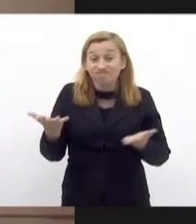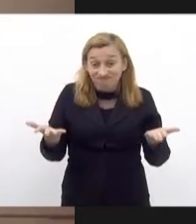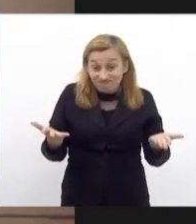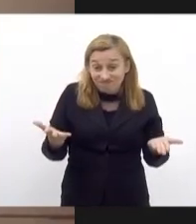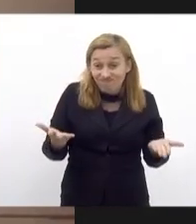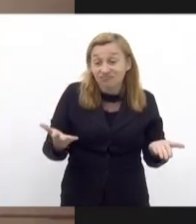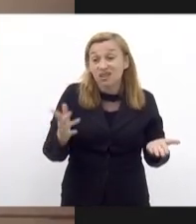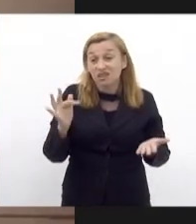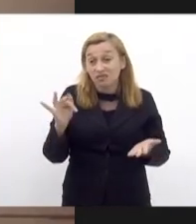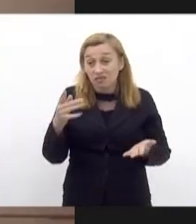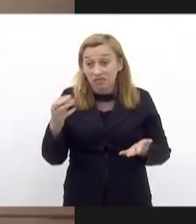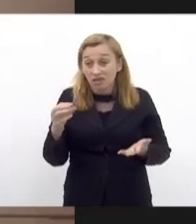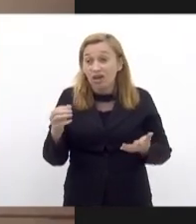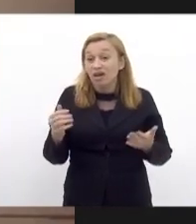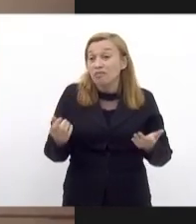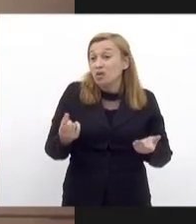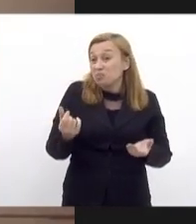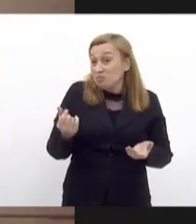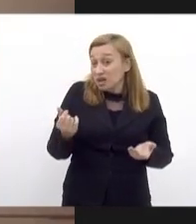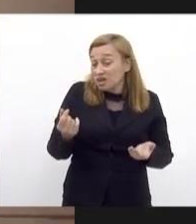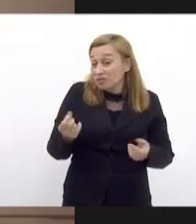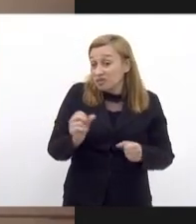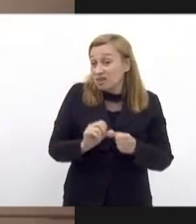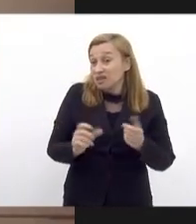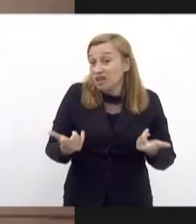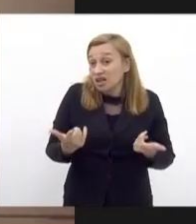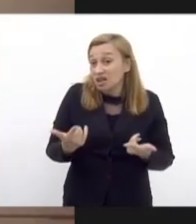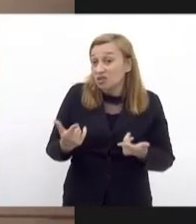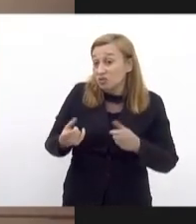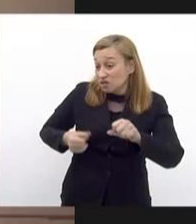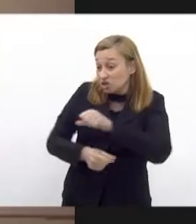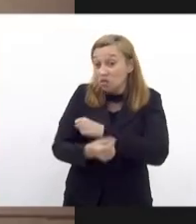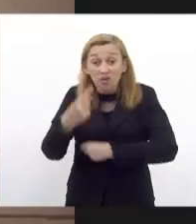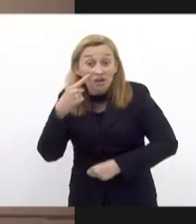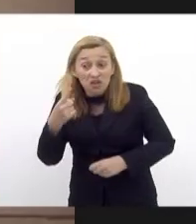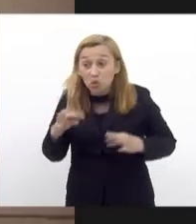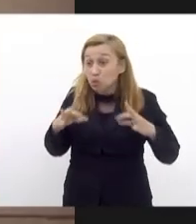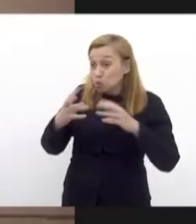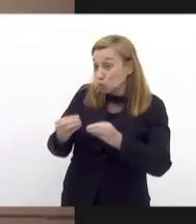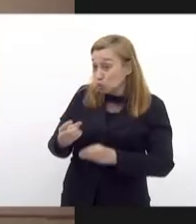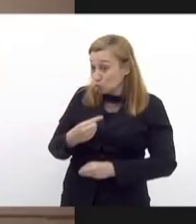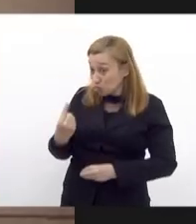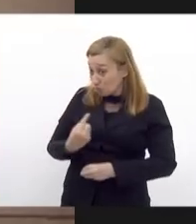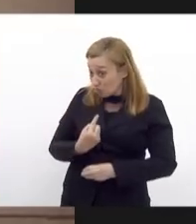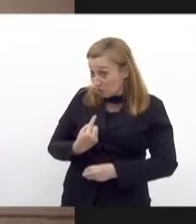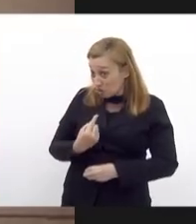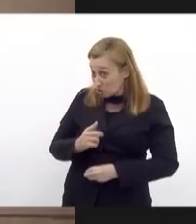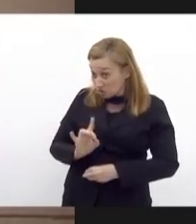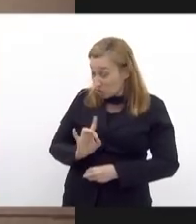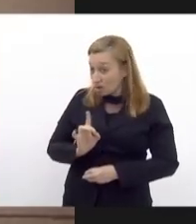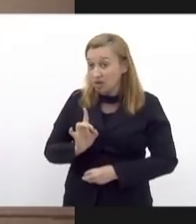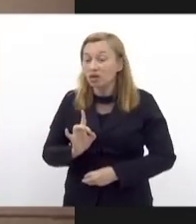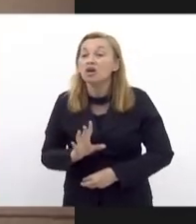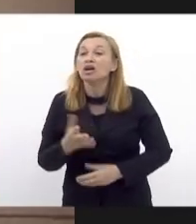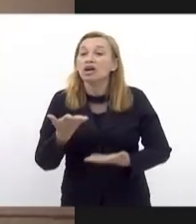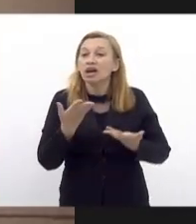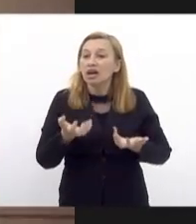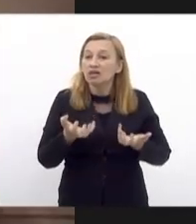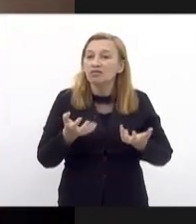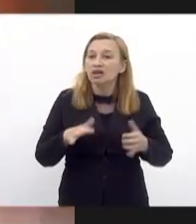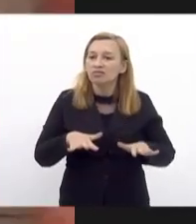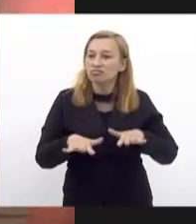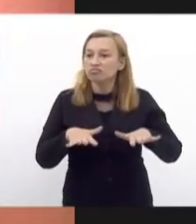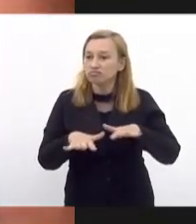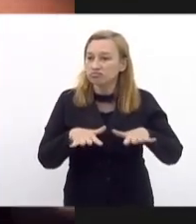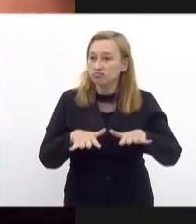inflando artificialmente para fazer preço. O investidor está vendo, não é só a gente, não. Né? Eu quero falar do Jacarepaguá, né?